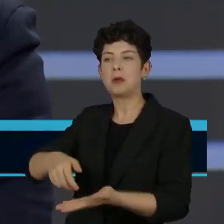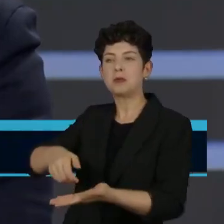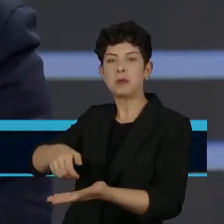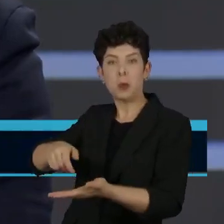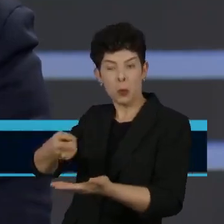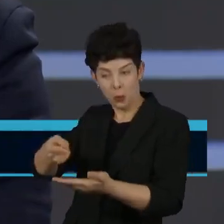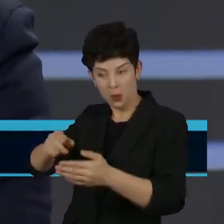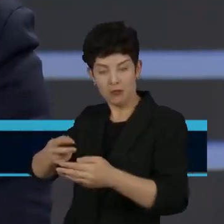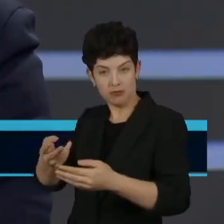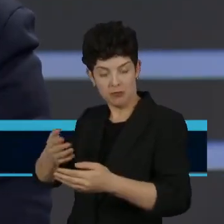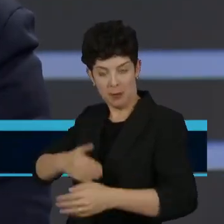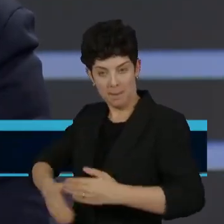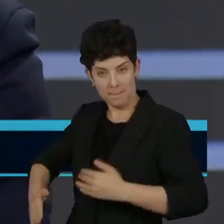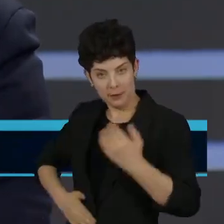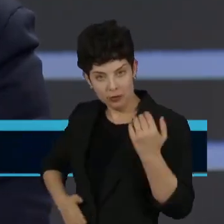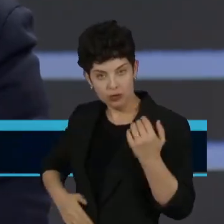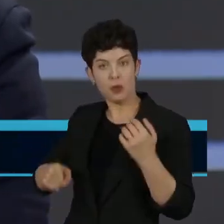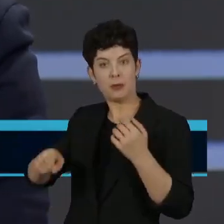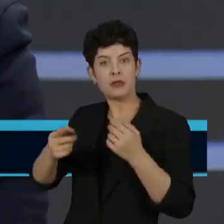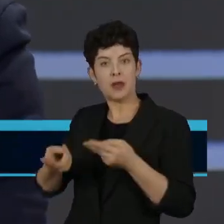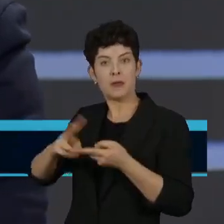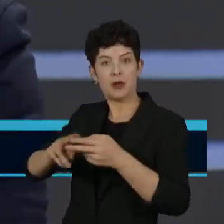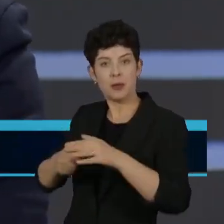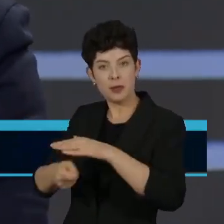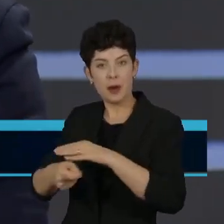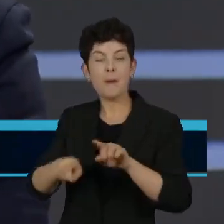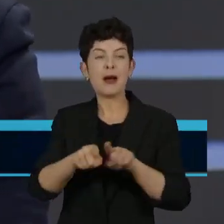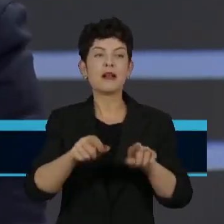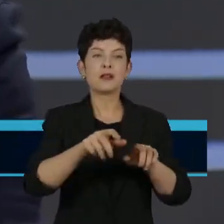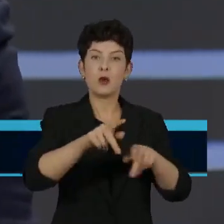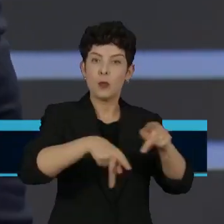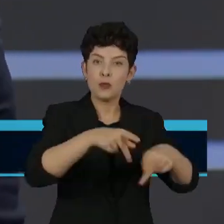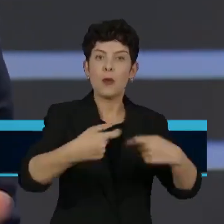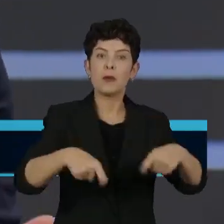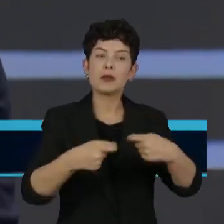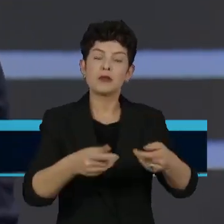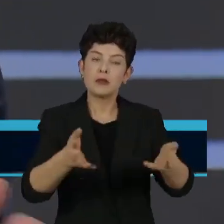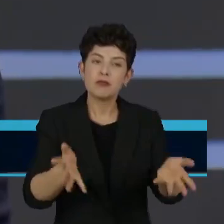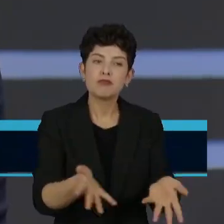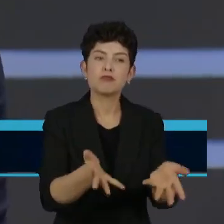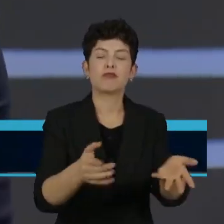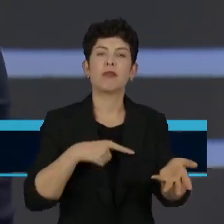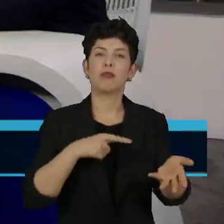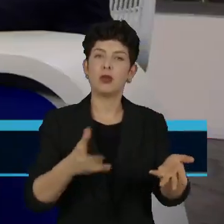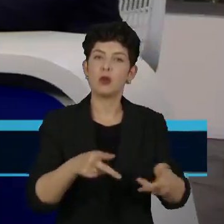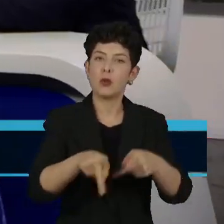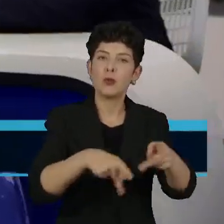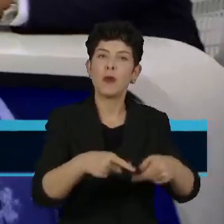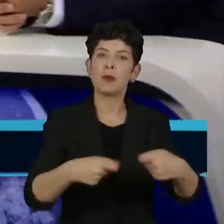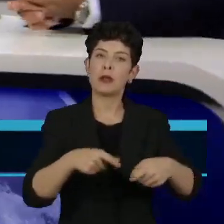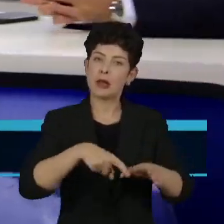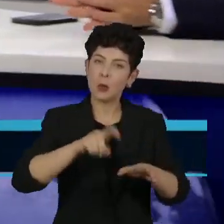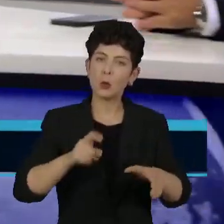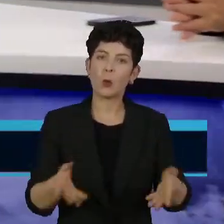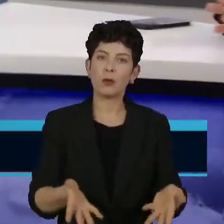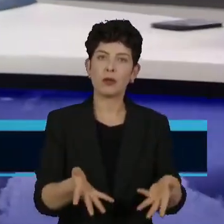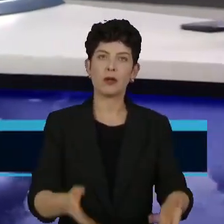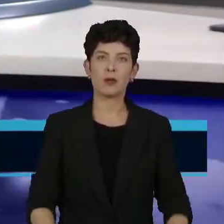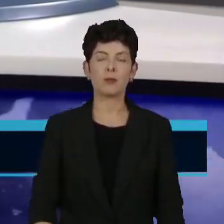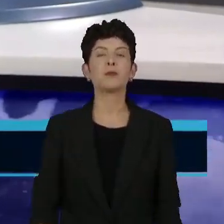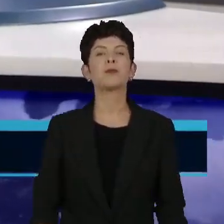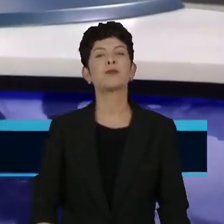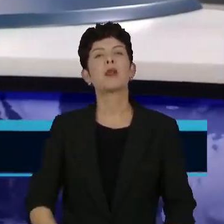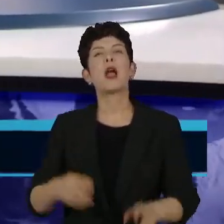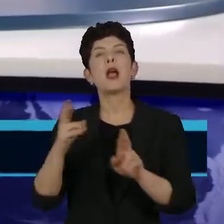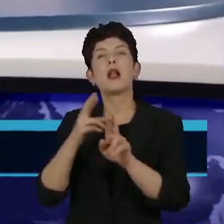bandido, mas essa população tem que ser atendida com projetos que levante e dê perspectiva para essa população. E, Wilson, as ações dos Estados Unidos